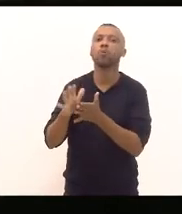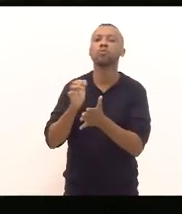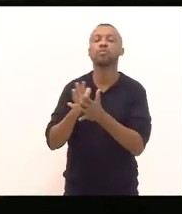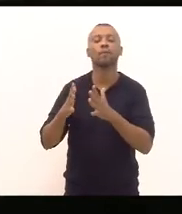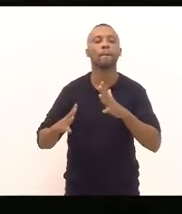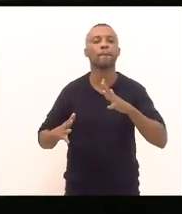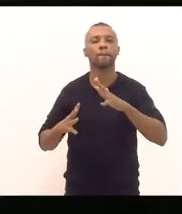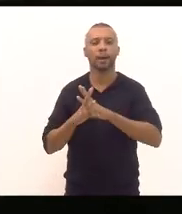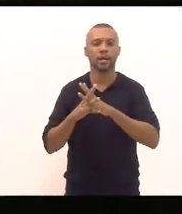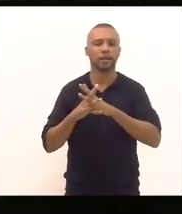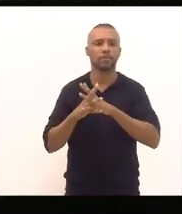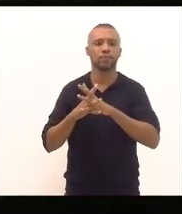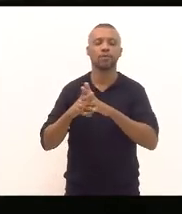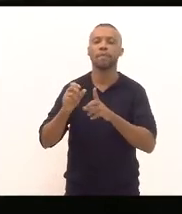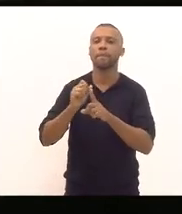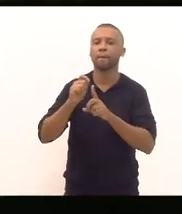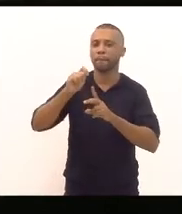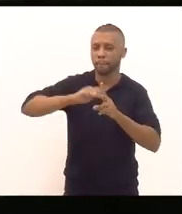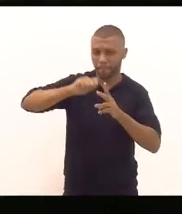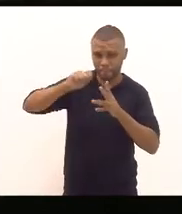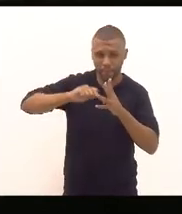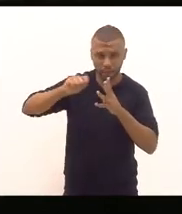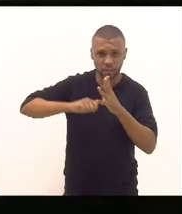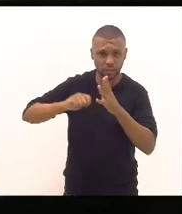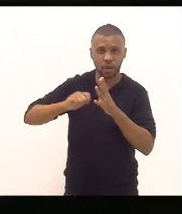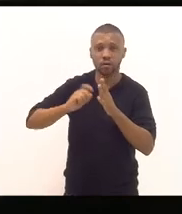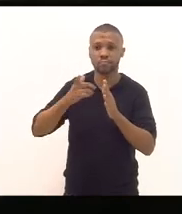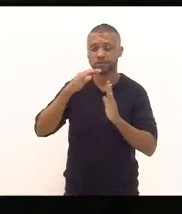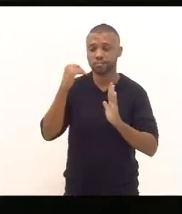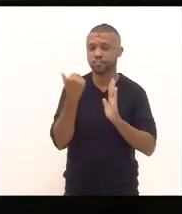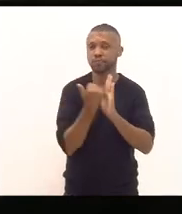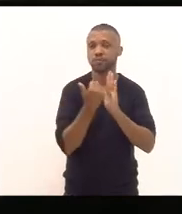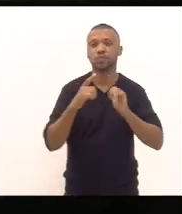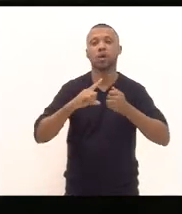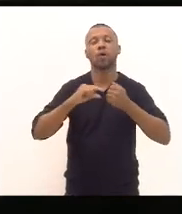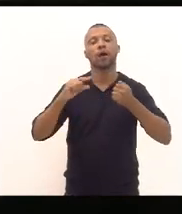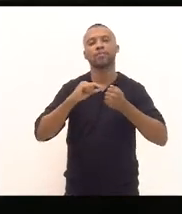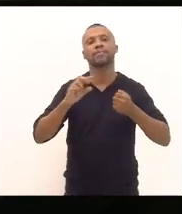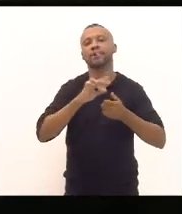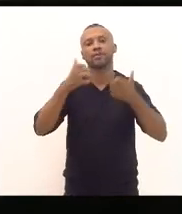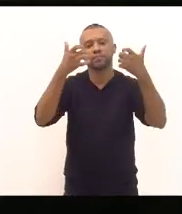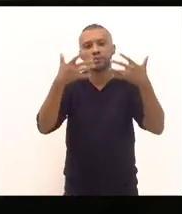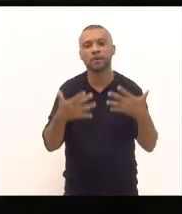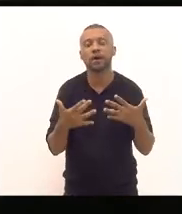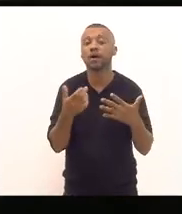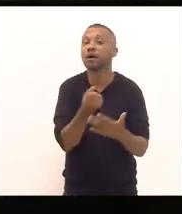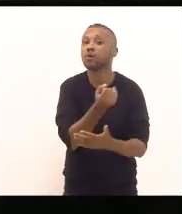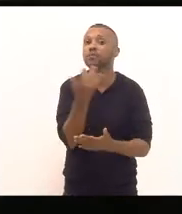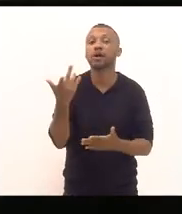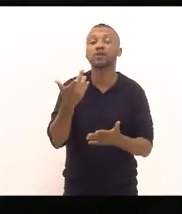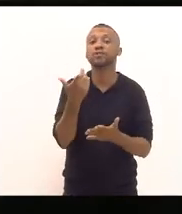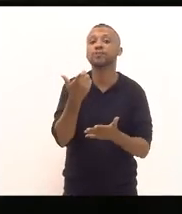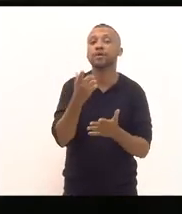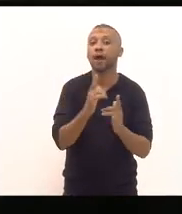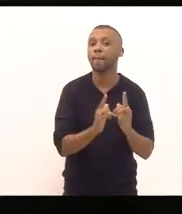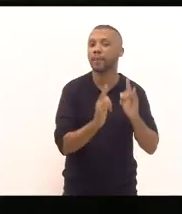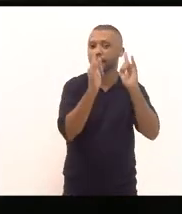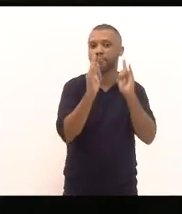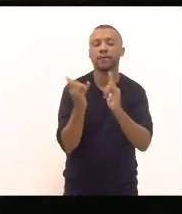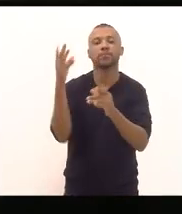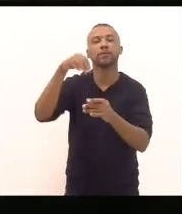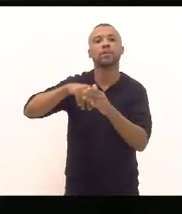mensal estabelecido no caput desse artigo que será publicado de acordo com o número de unidades condominiais